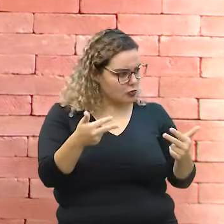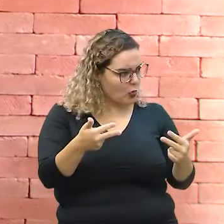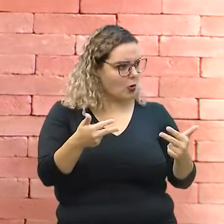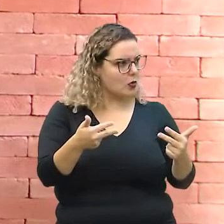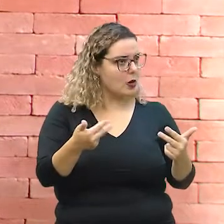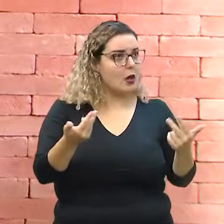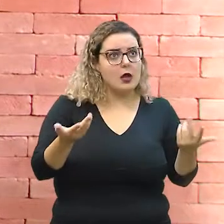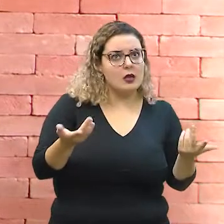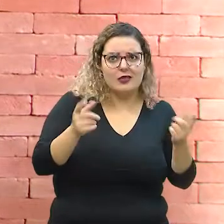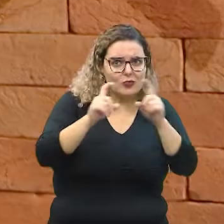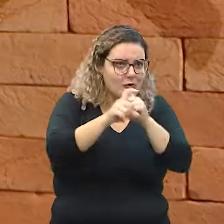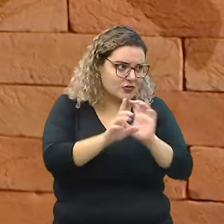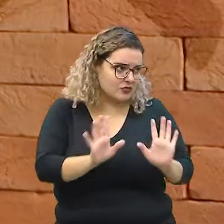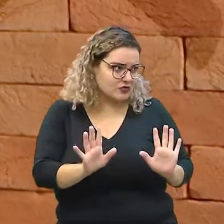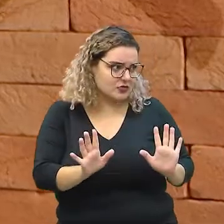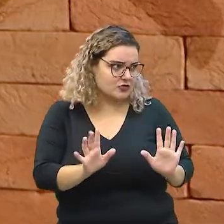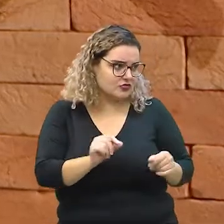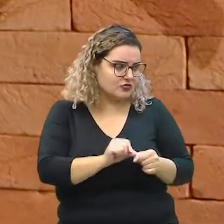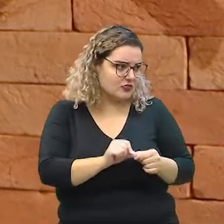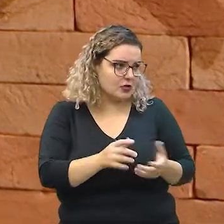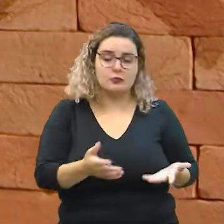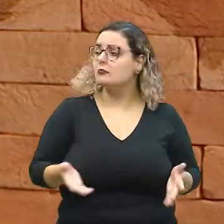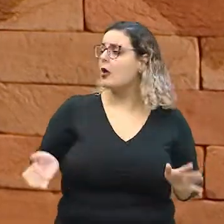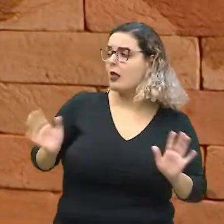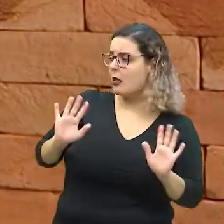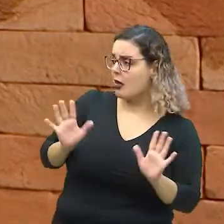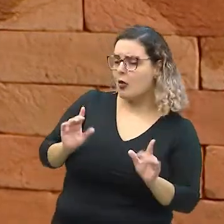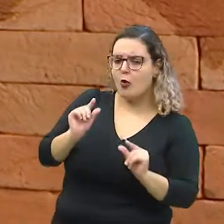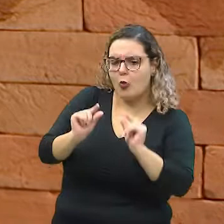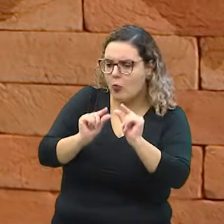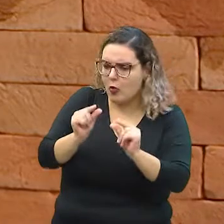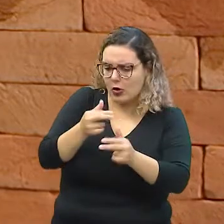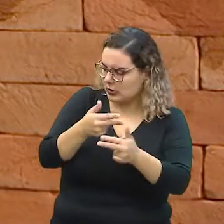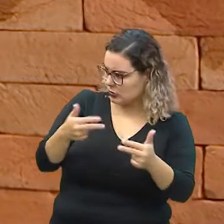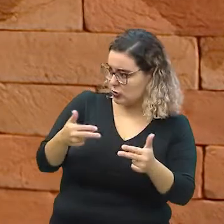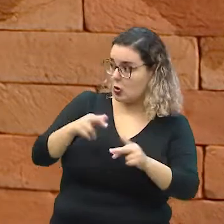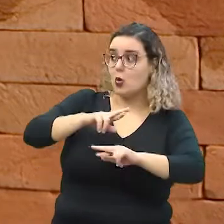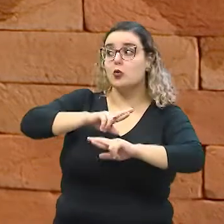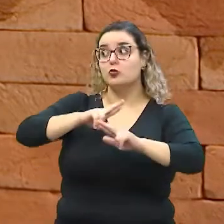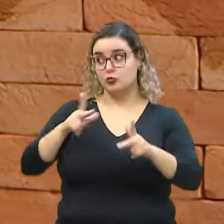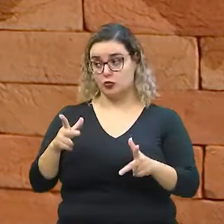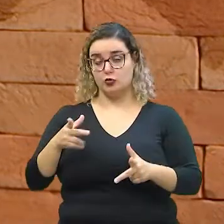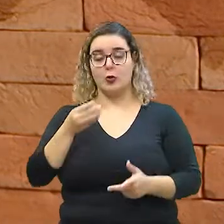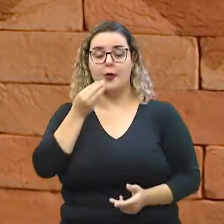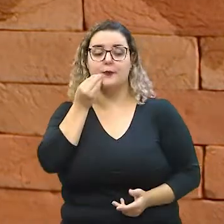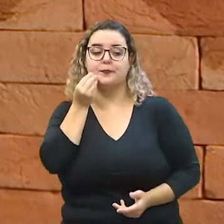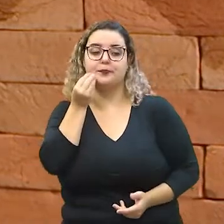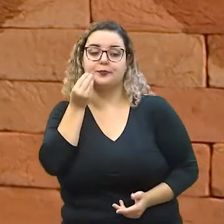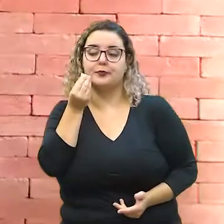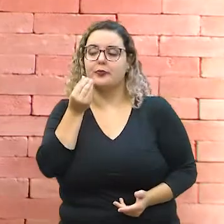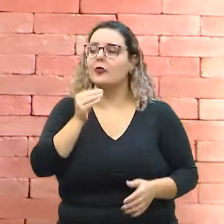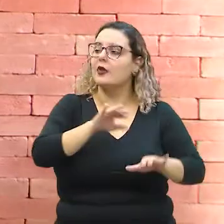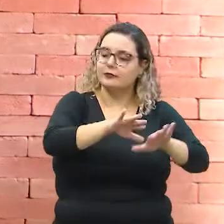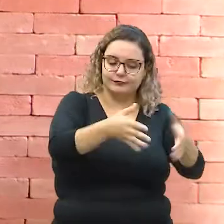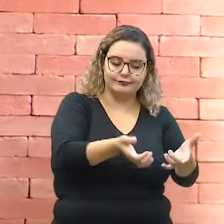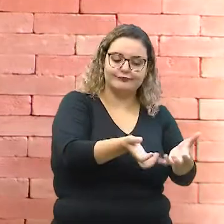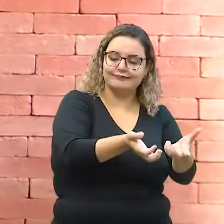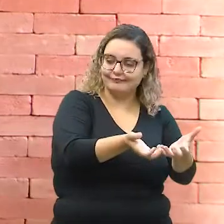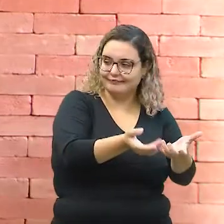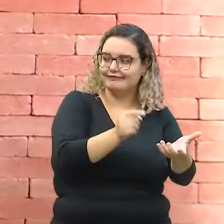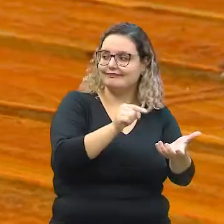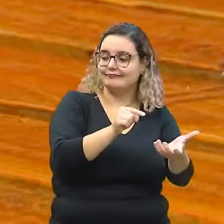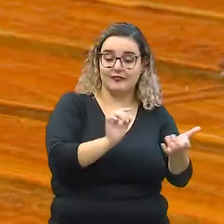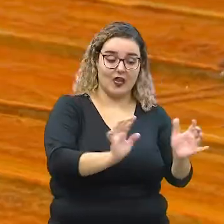e não é difícil de fazer. Não é difícil, na verdade são poucos ingredientes. O diferencial dela e o sabor tá na brasa, né? Na brasa,